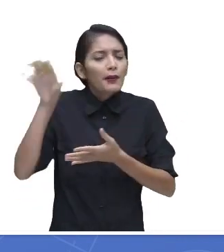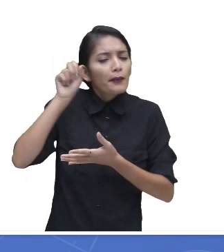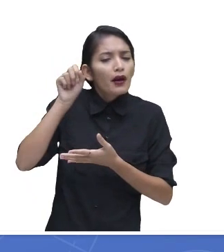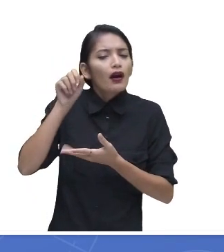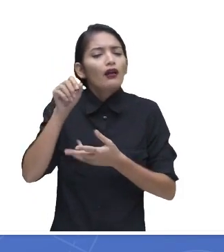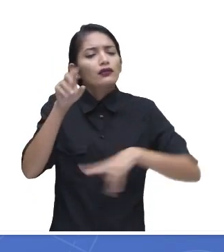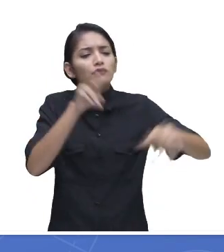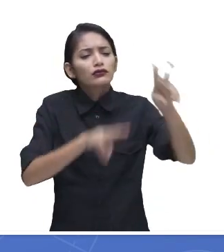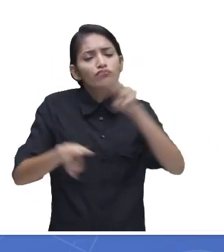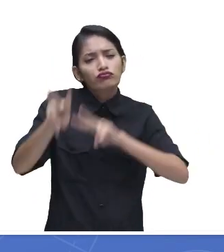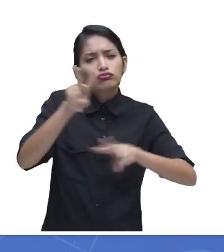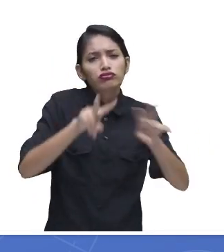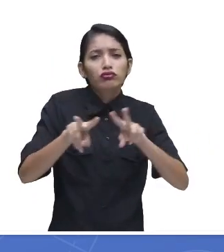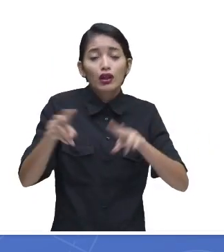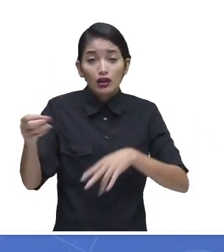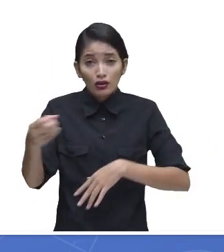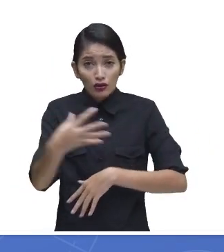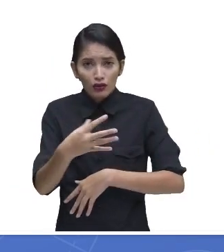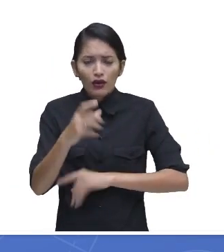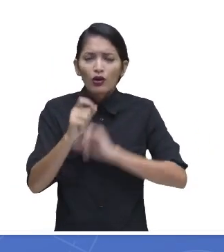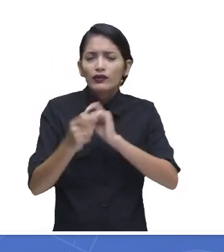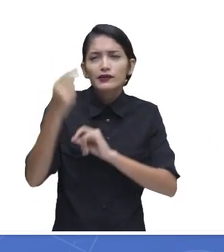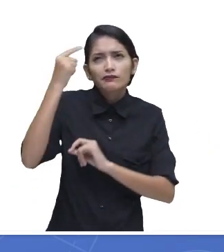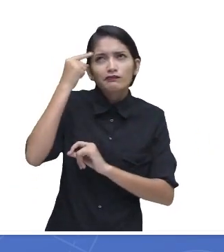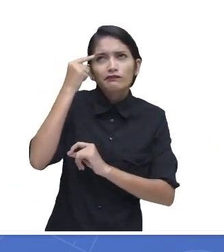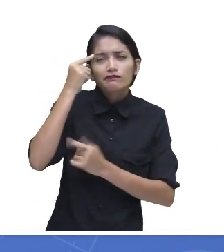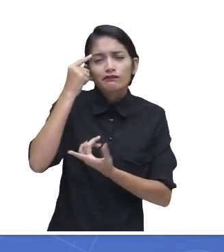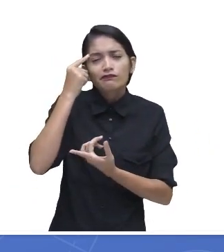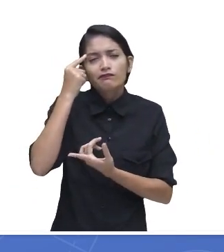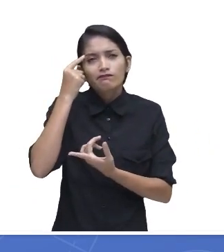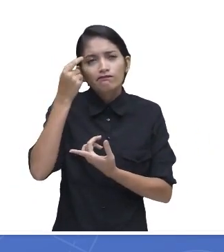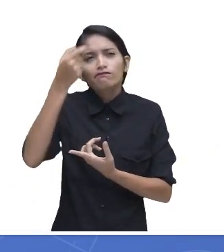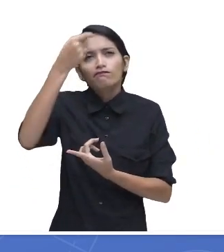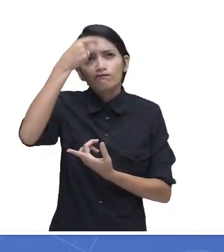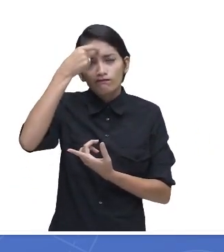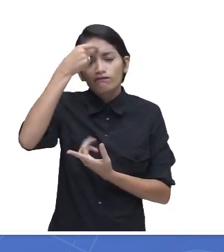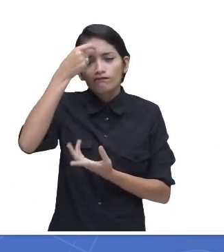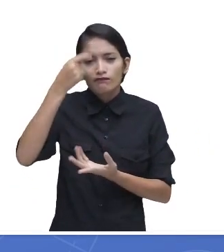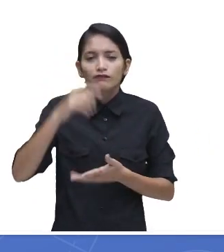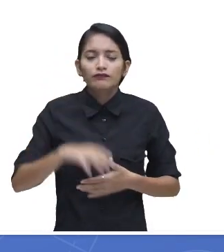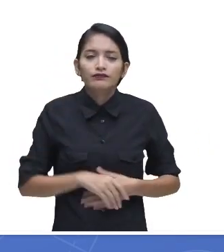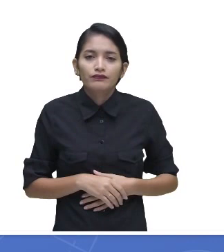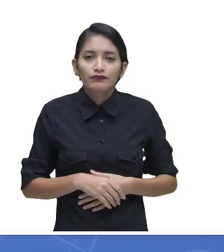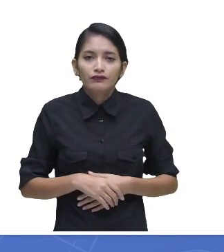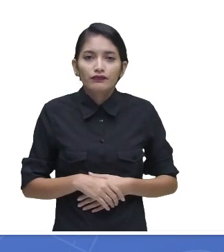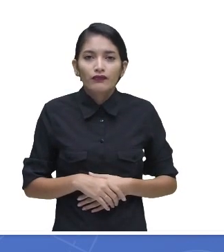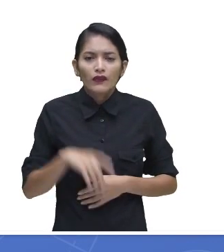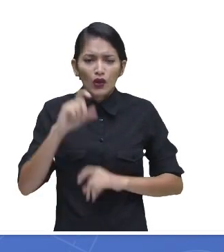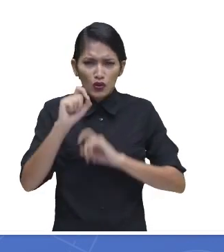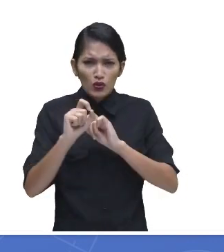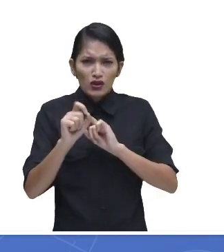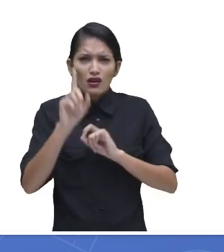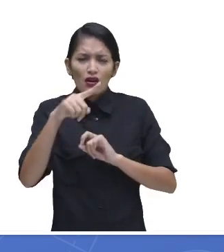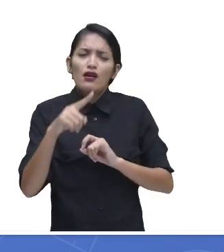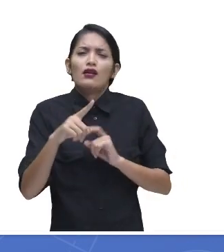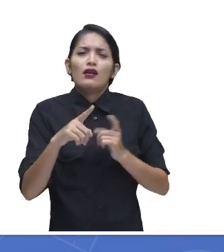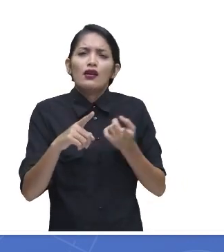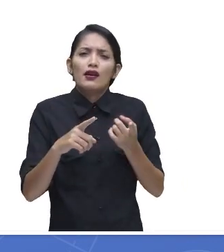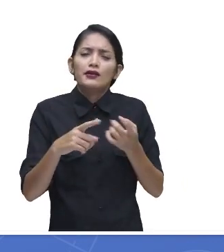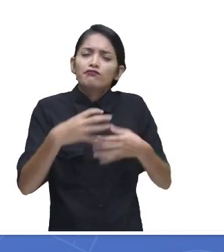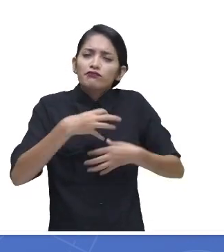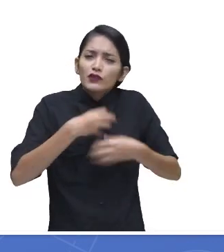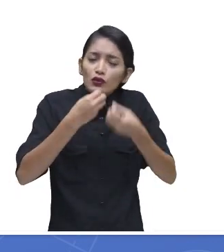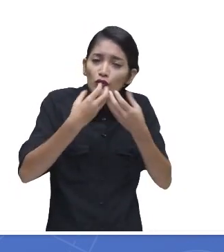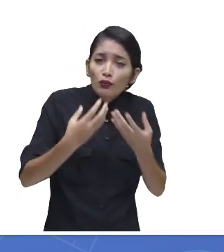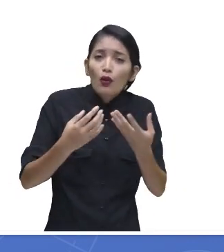modernidade, o que vem na sua mente? O que vem na sua cabeça? Vem essa ideia de algo positivo ou vem também